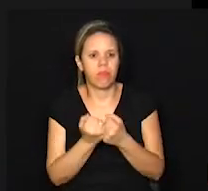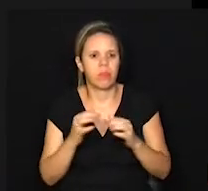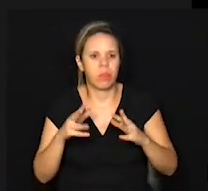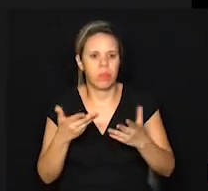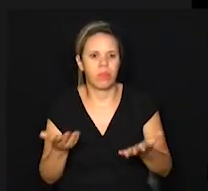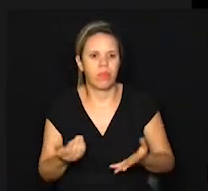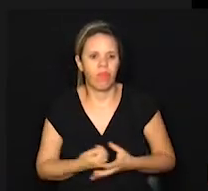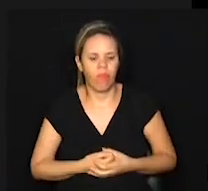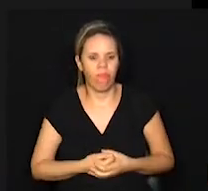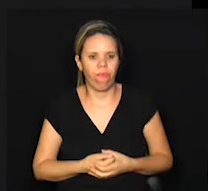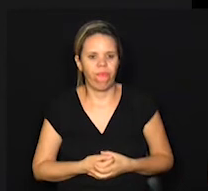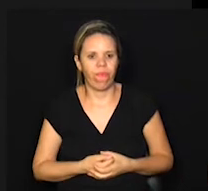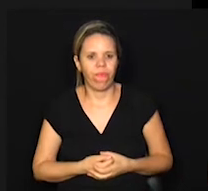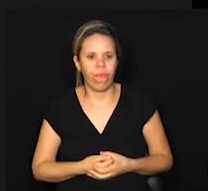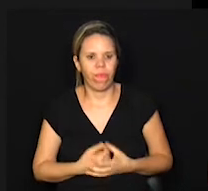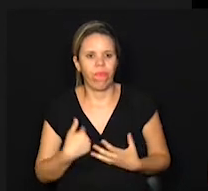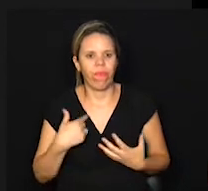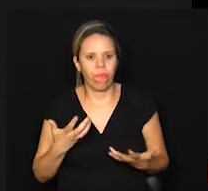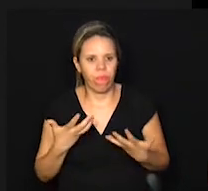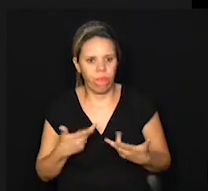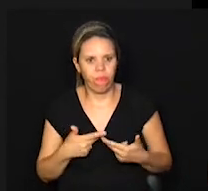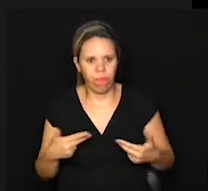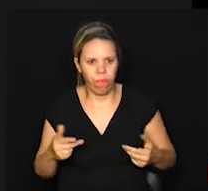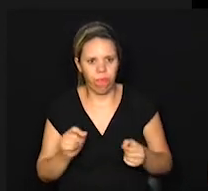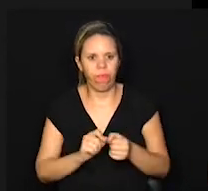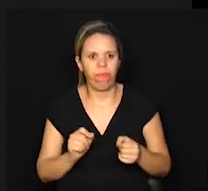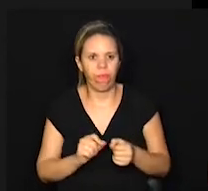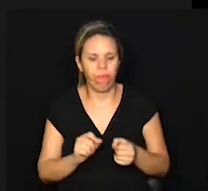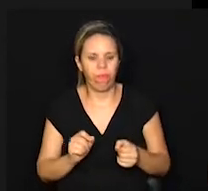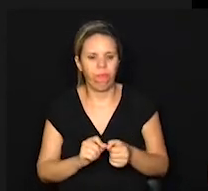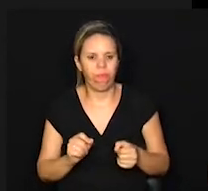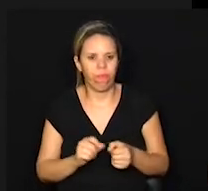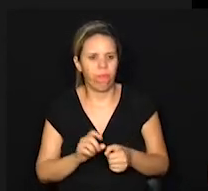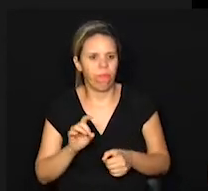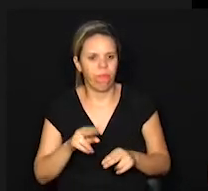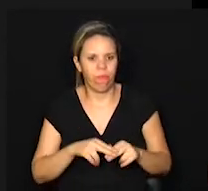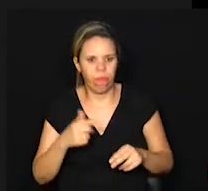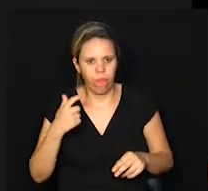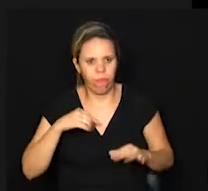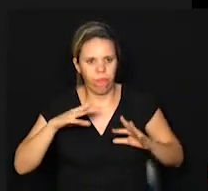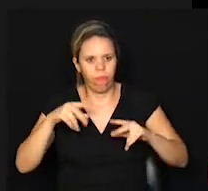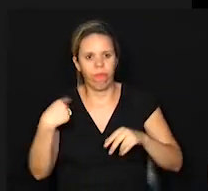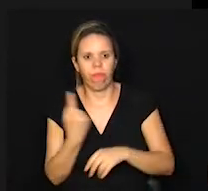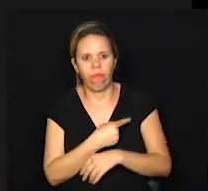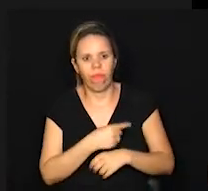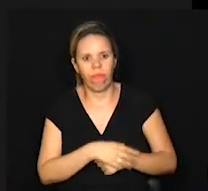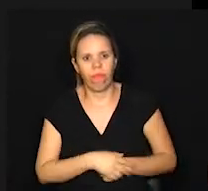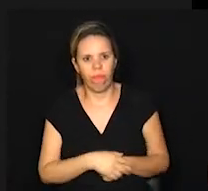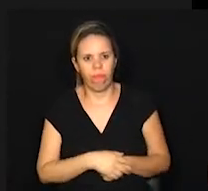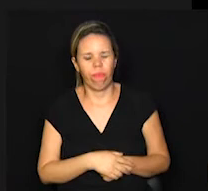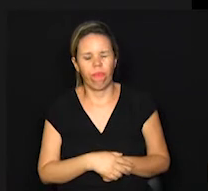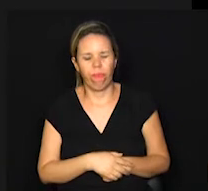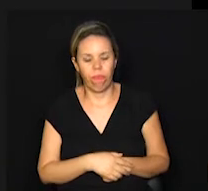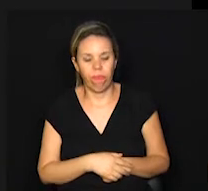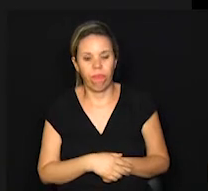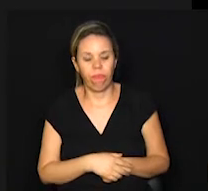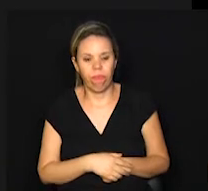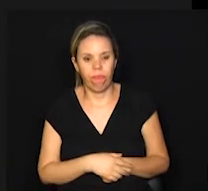isso. E eu quero que alguma coisa seja feita, não só por mim, mas por todos nós.